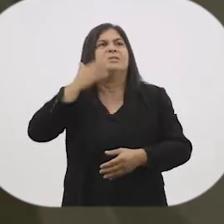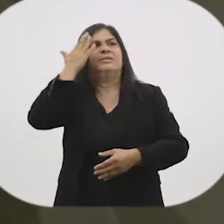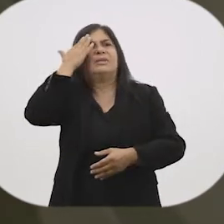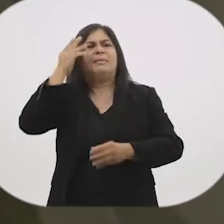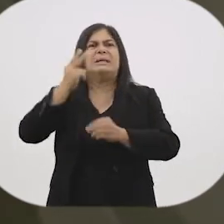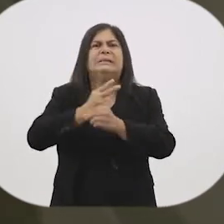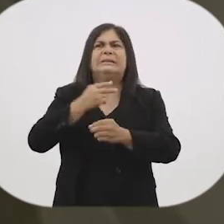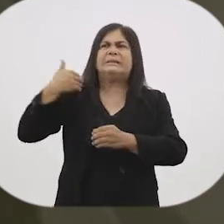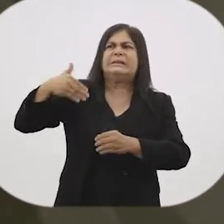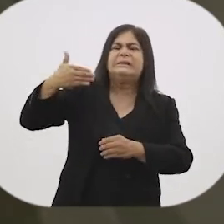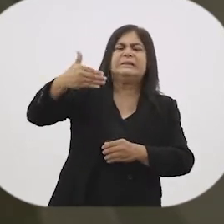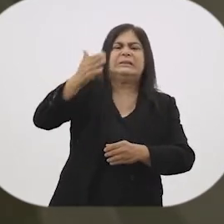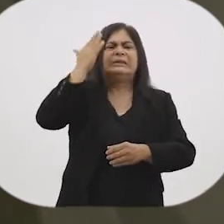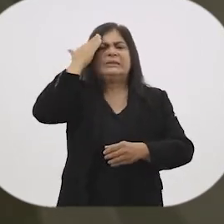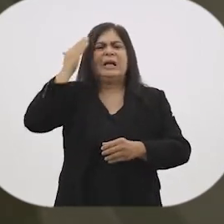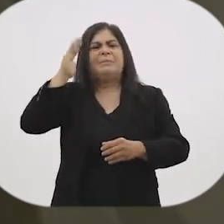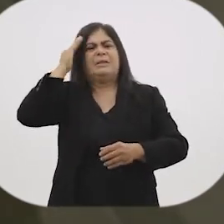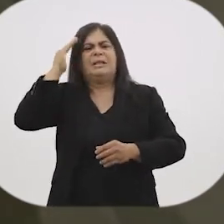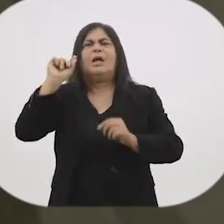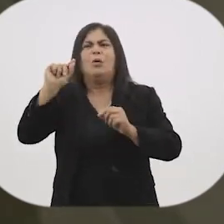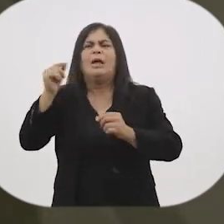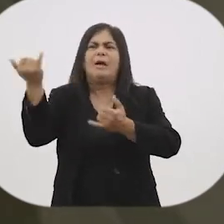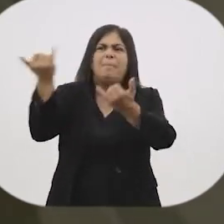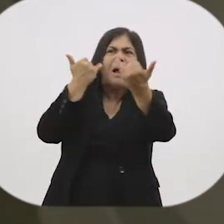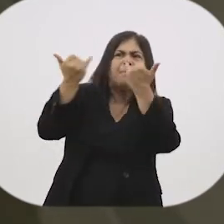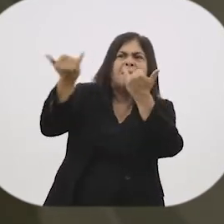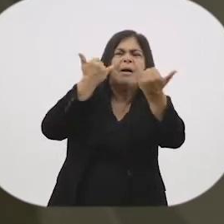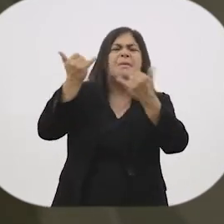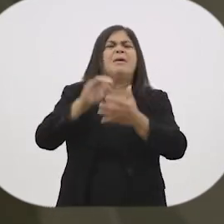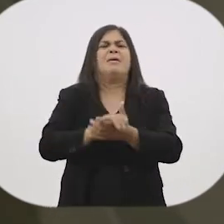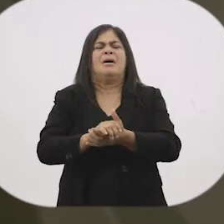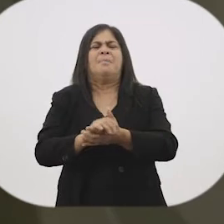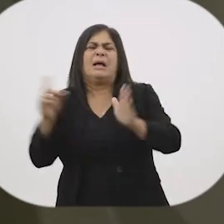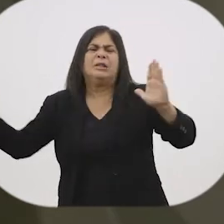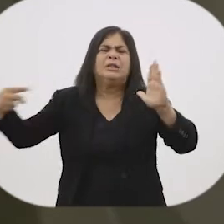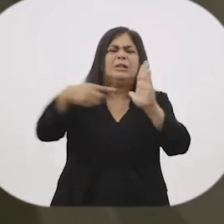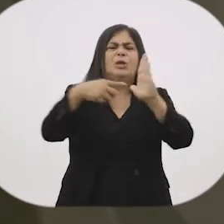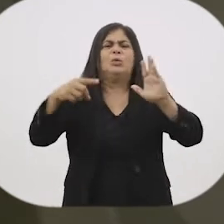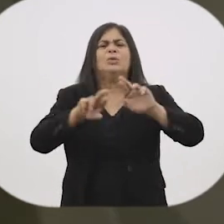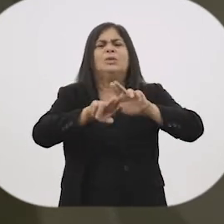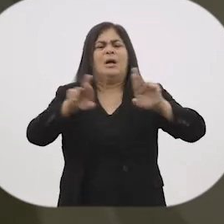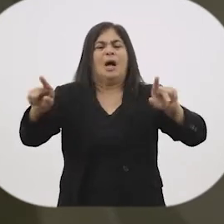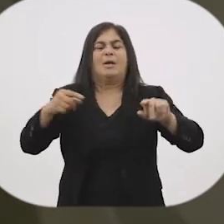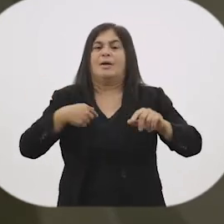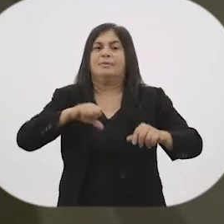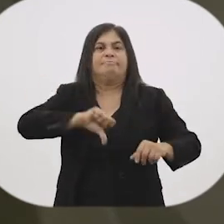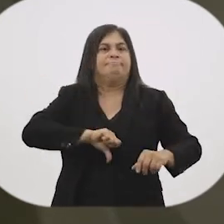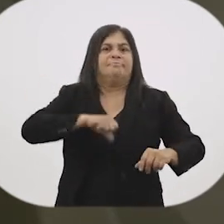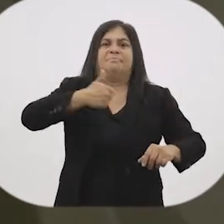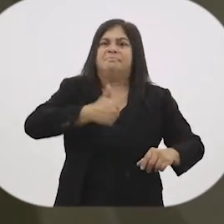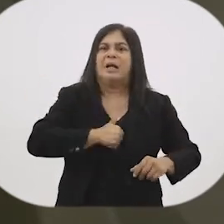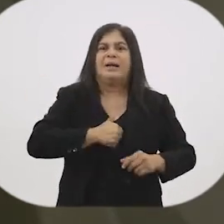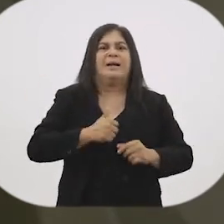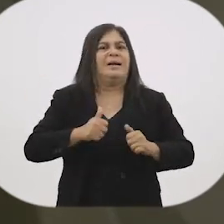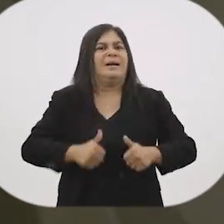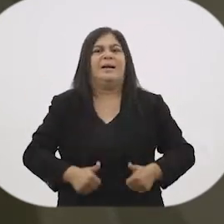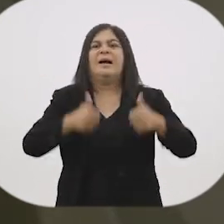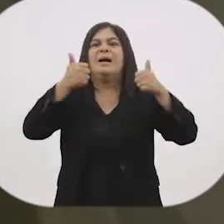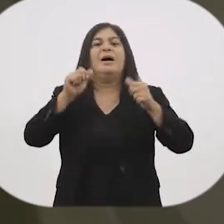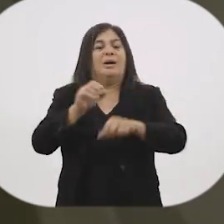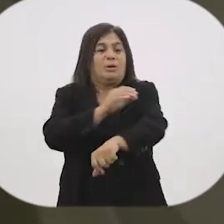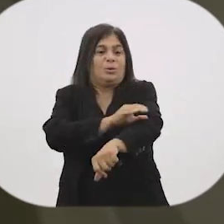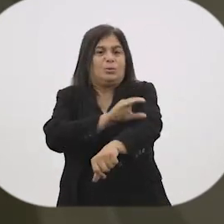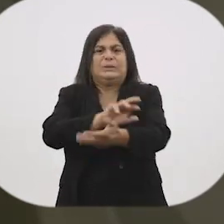o ciclo da violência elas começam a denunciar mais ela se aumenta a auto-estima elas são encaminhadas a